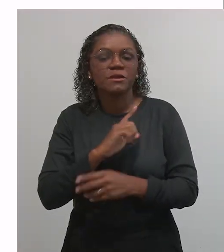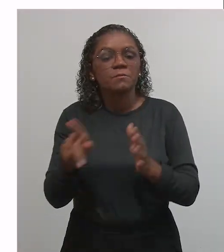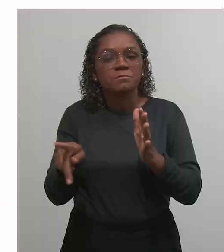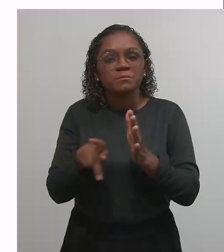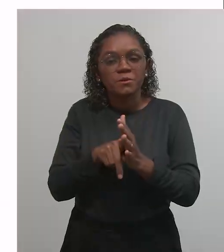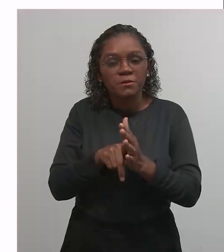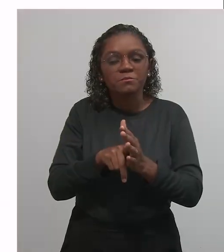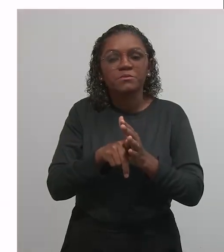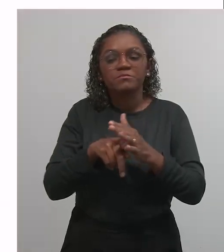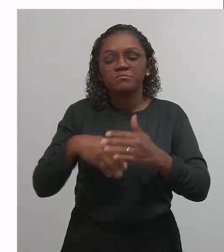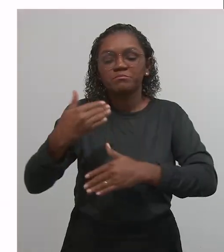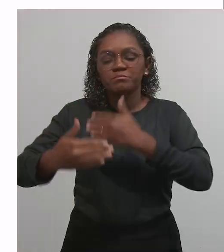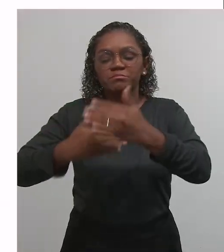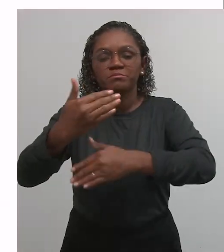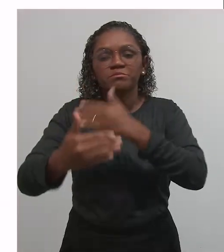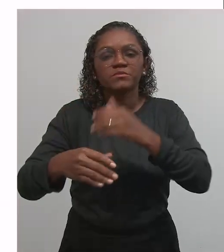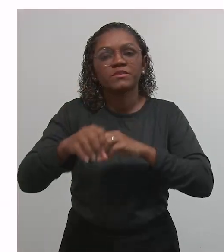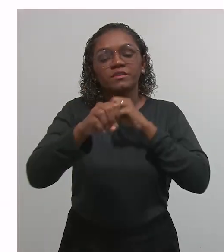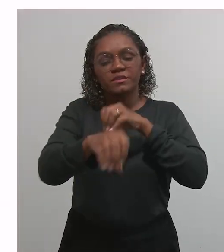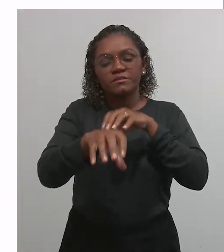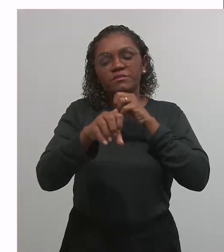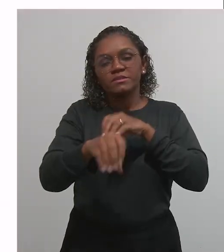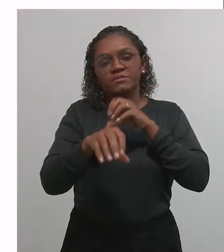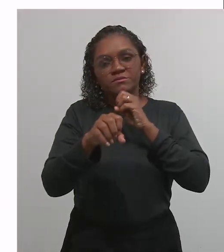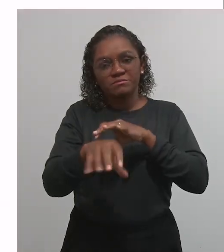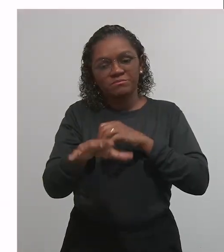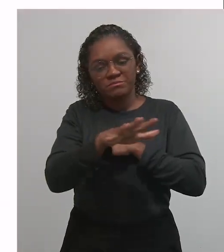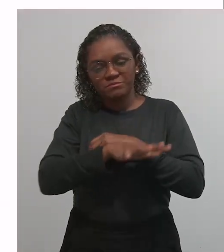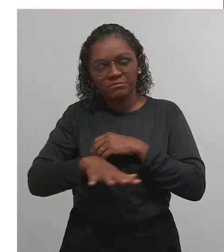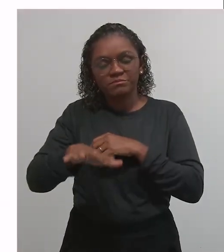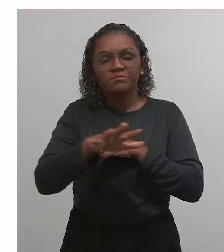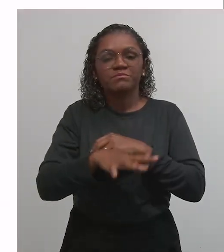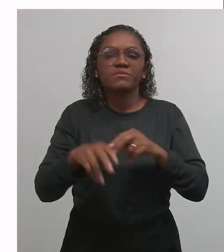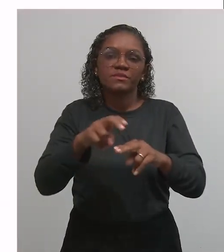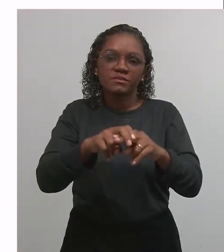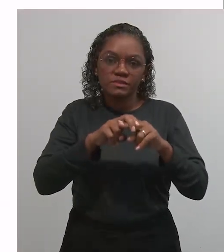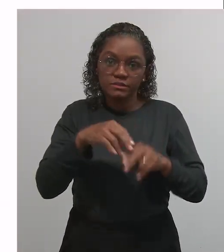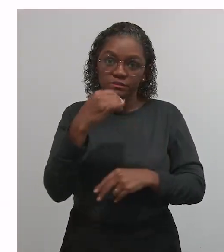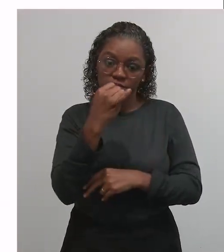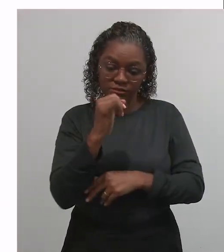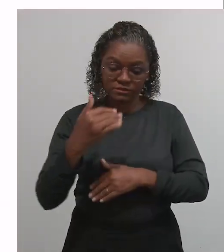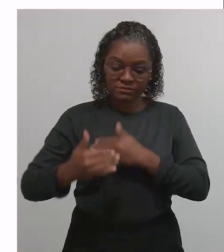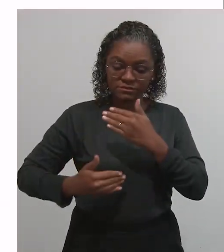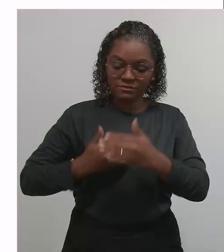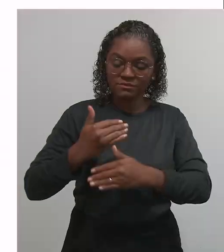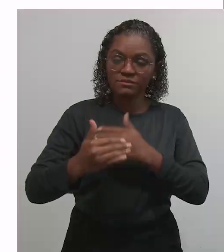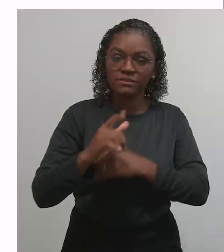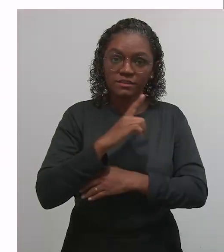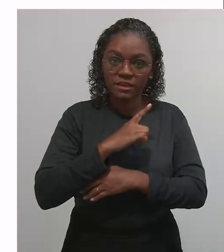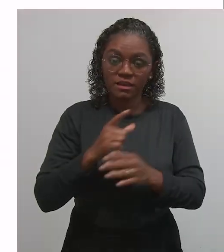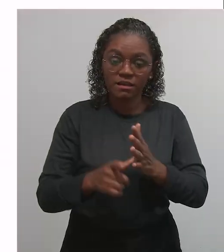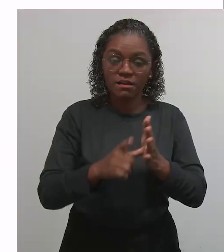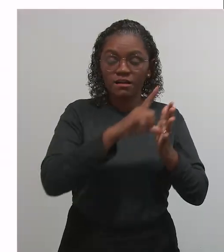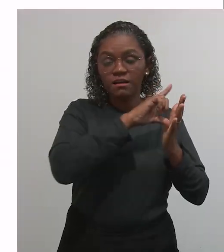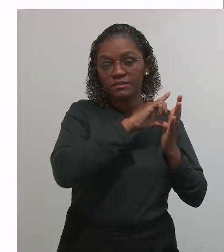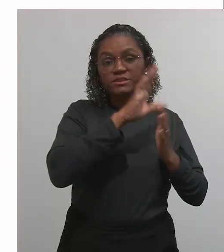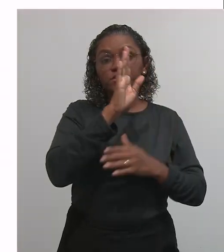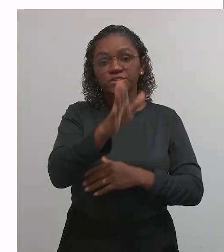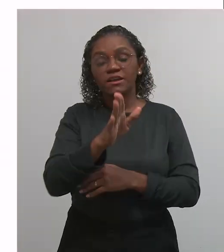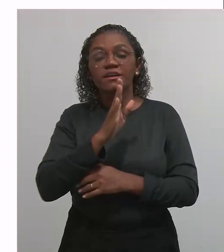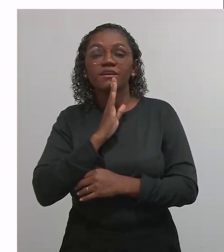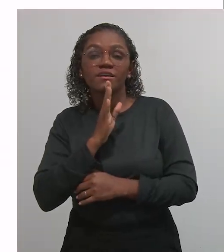processo educacional. Se existe o processo educacional, gente, é porque existe um conhecimento anterior a isso, um conhecimento que a gente